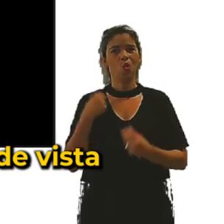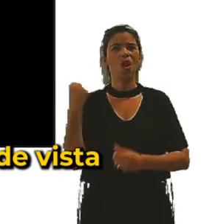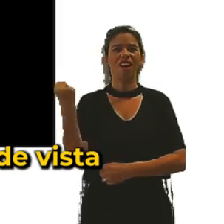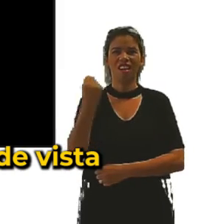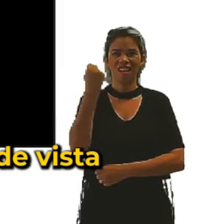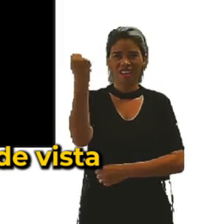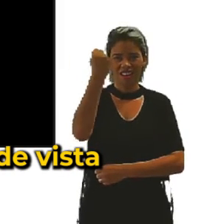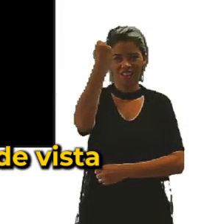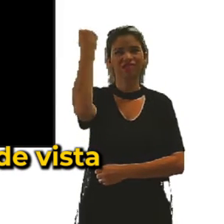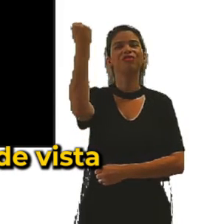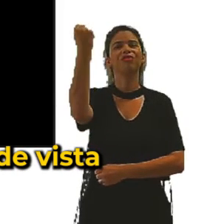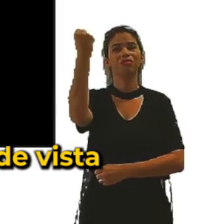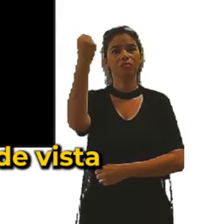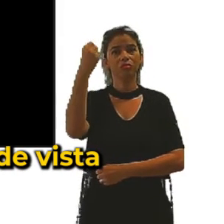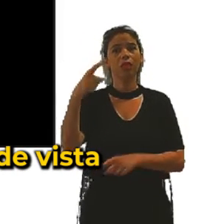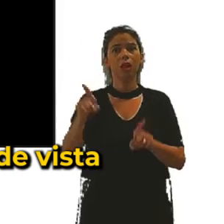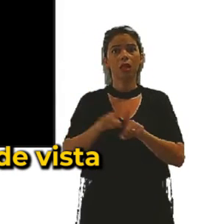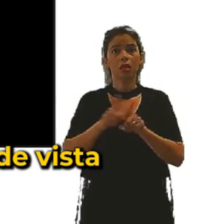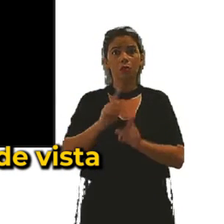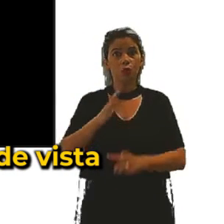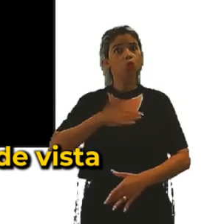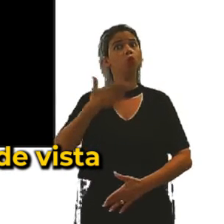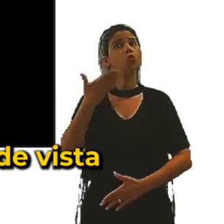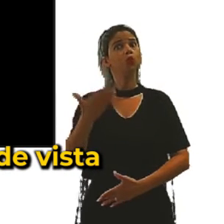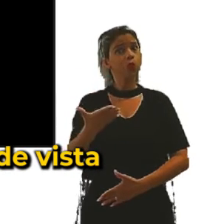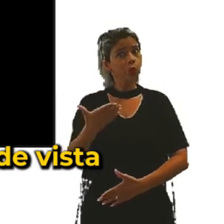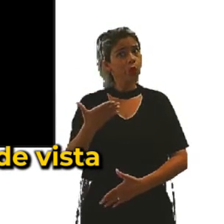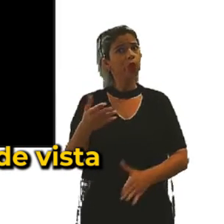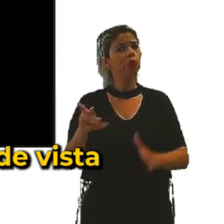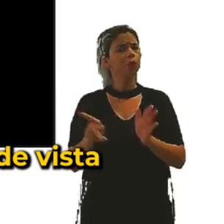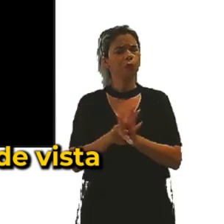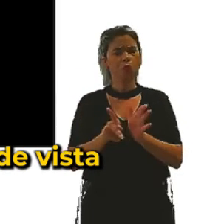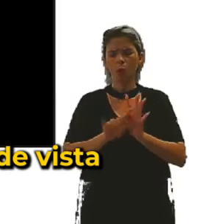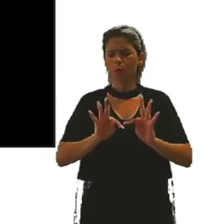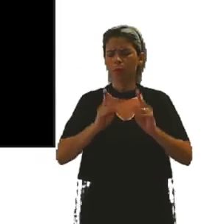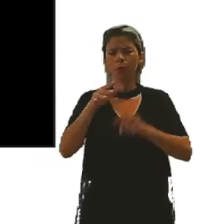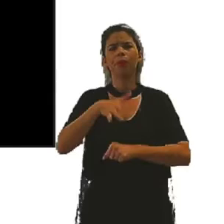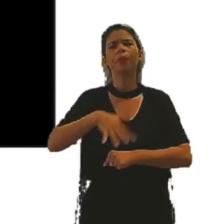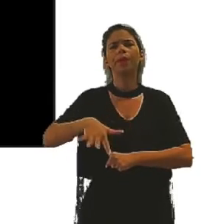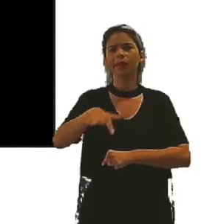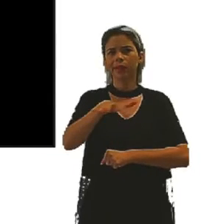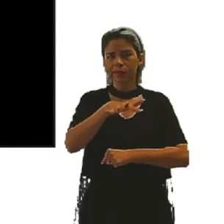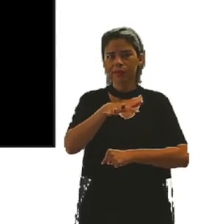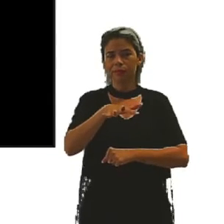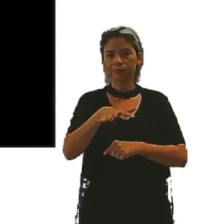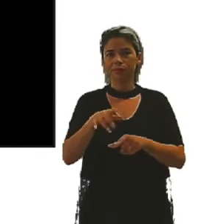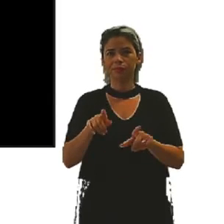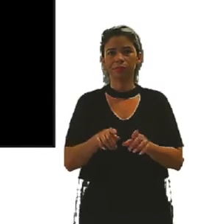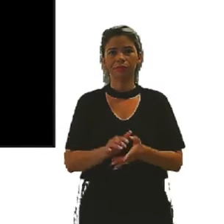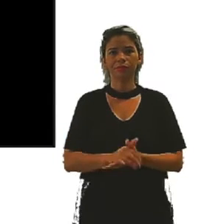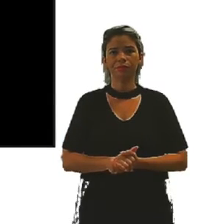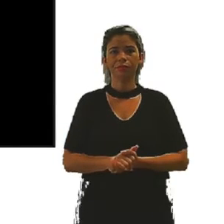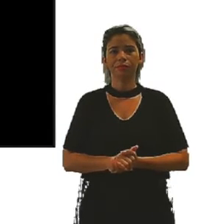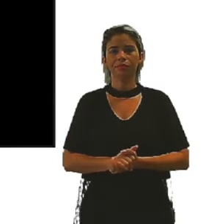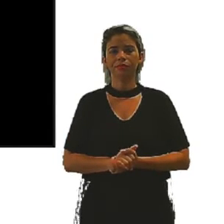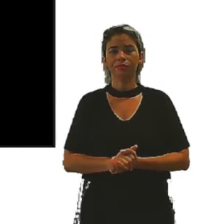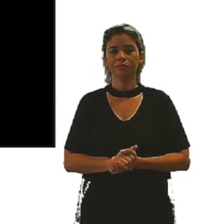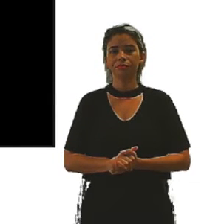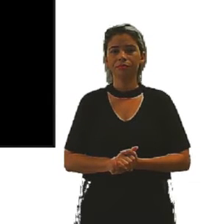é um dado muito assustador sob todos os pontos de vista, né? O próximo, por favor.